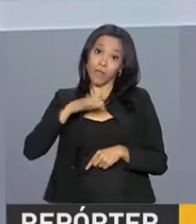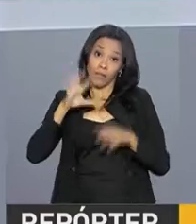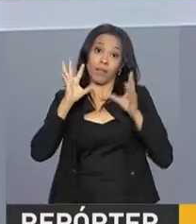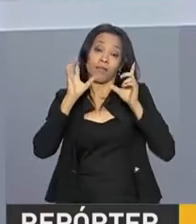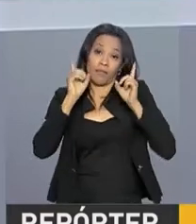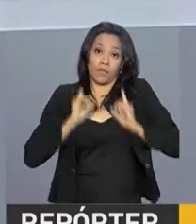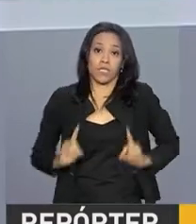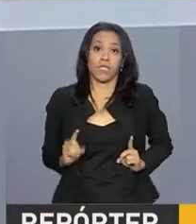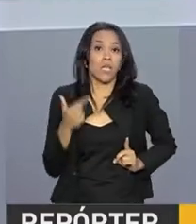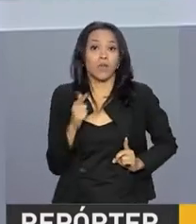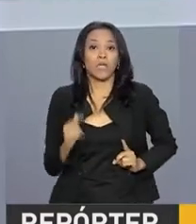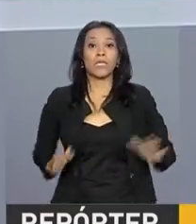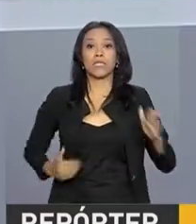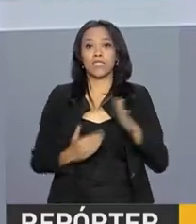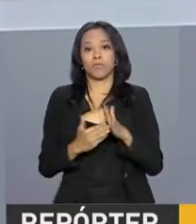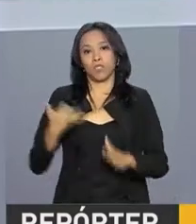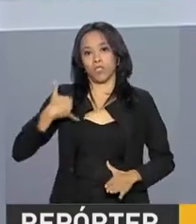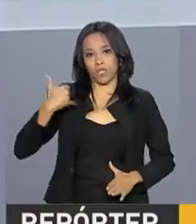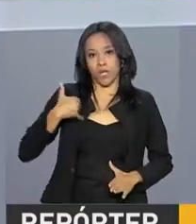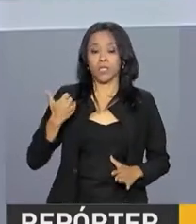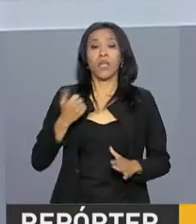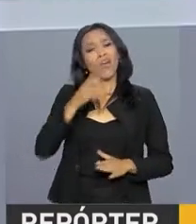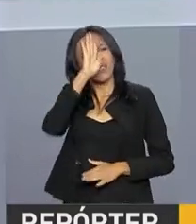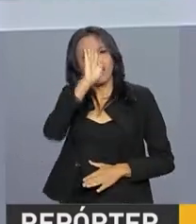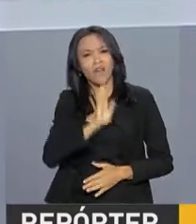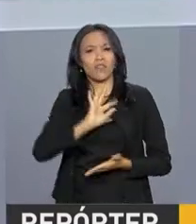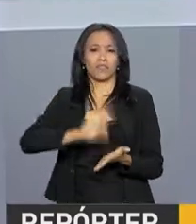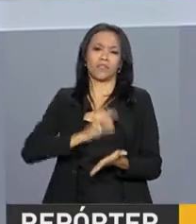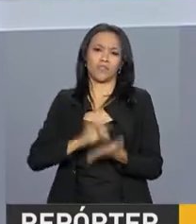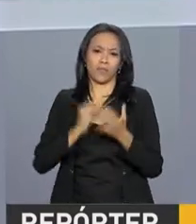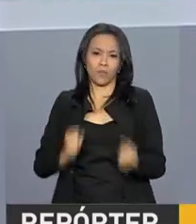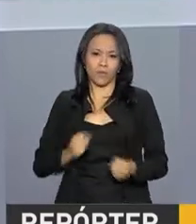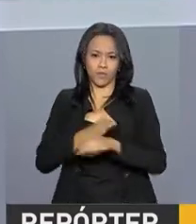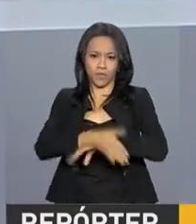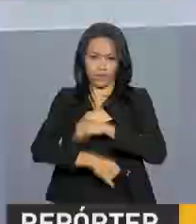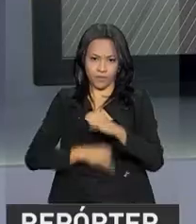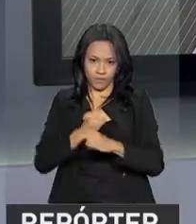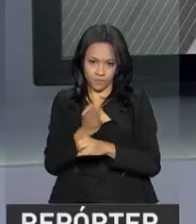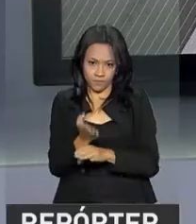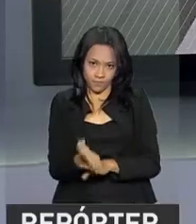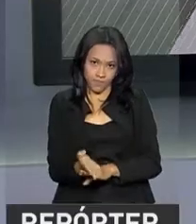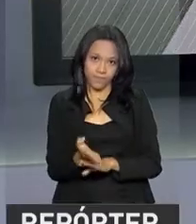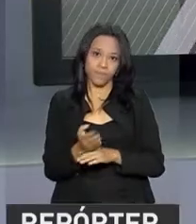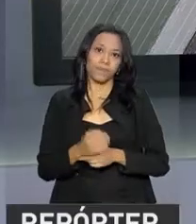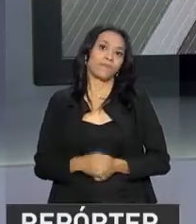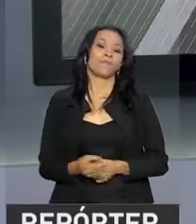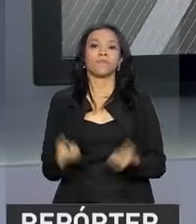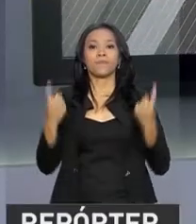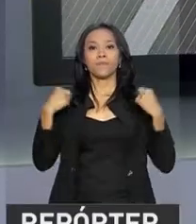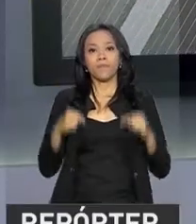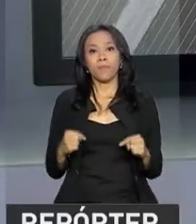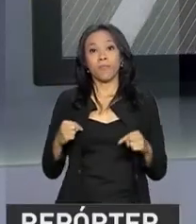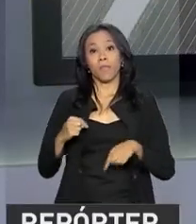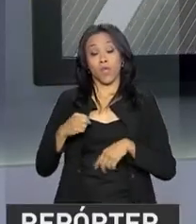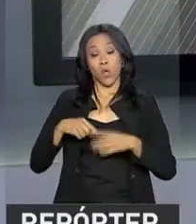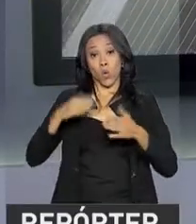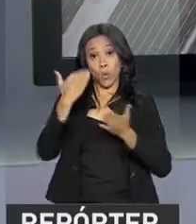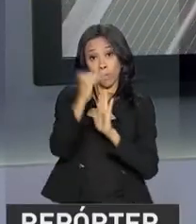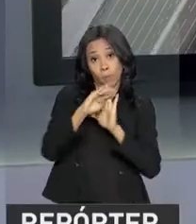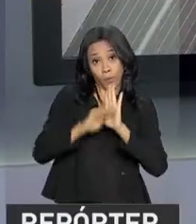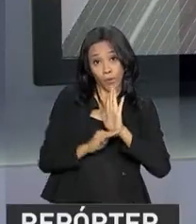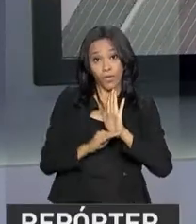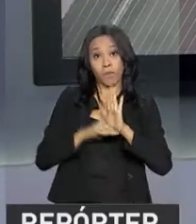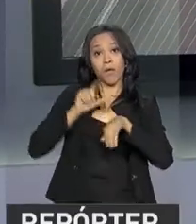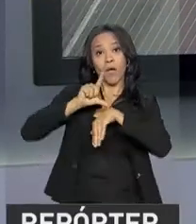idade as inscrições são gratuitas e devem ser feitas no site dos correios o programa hora do enem é a única